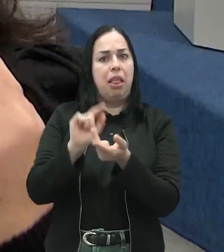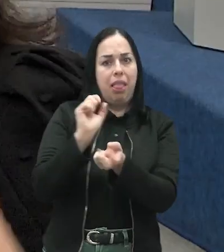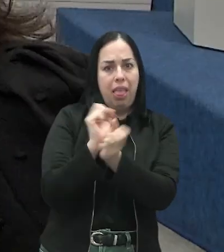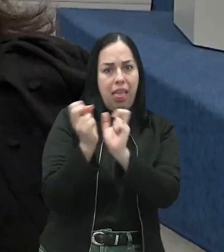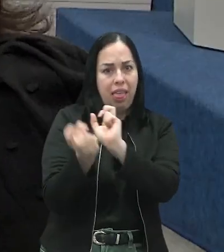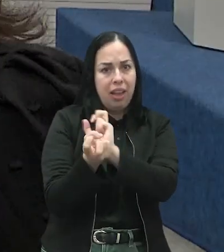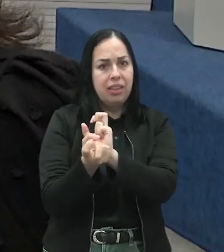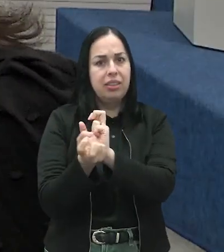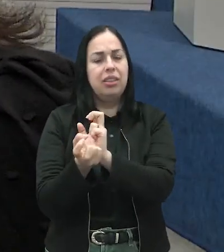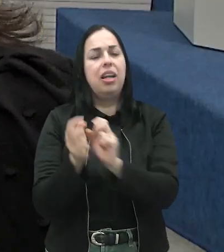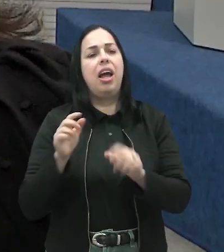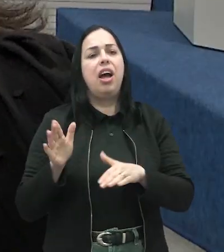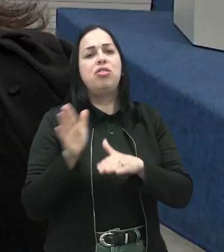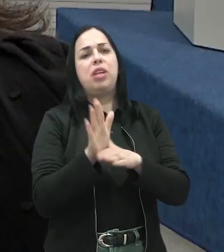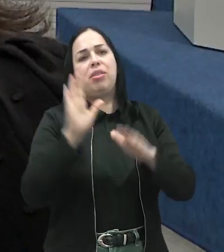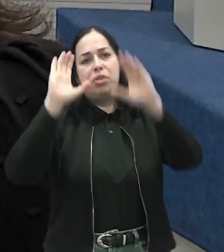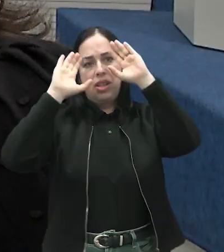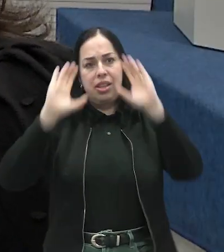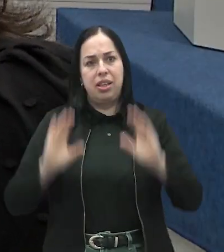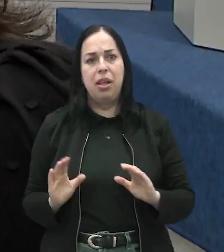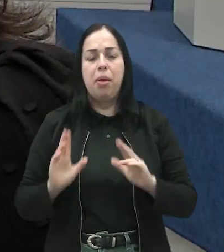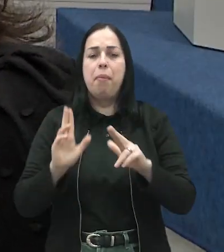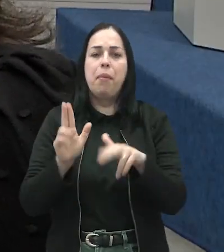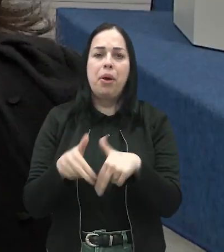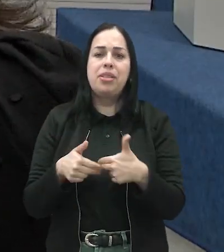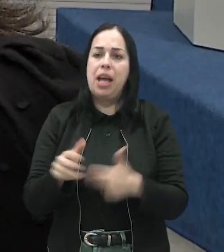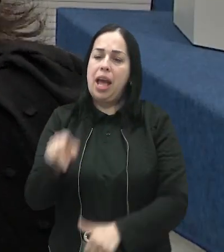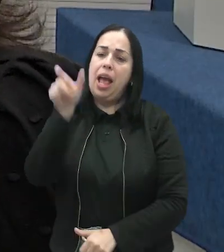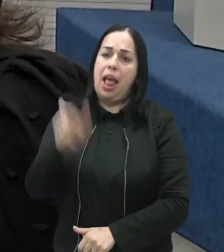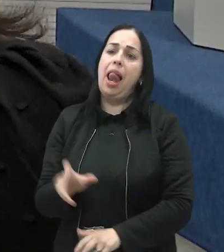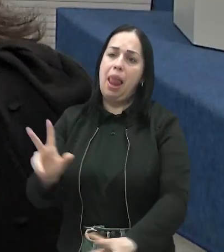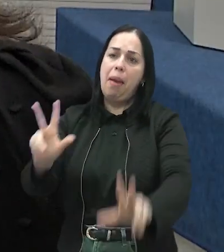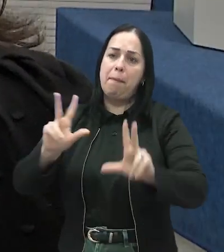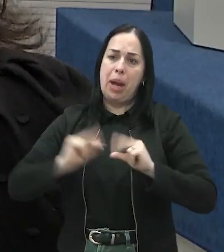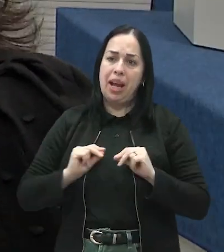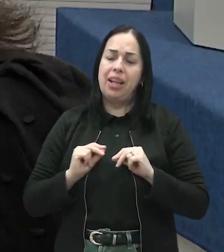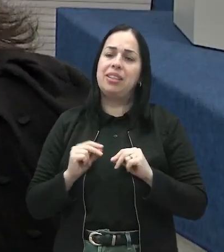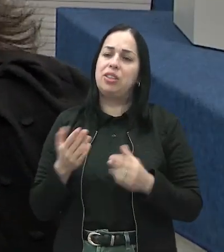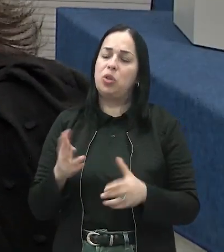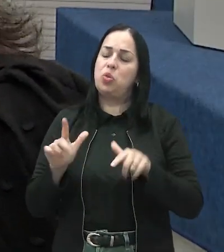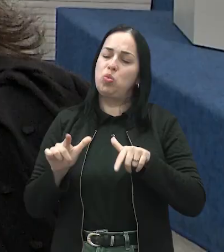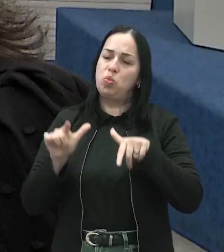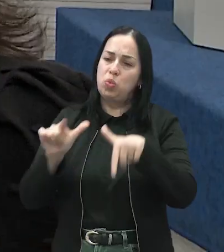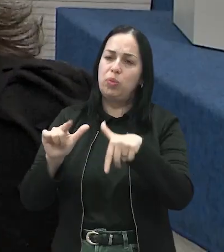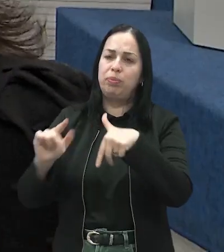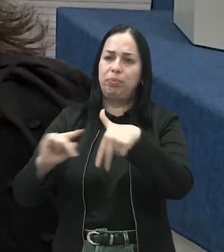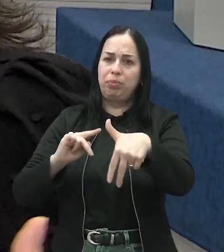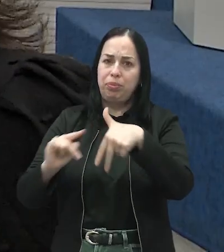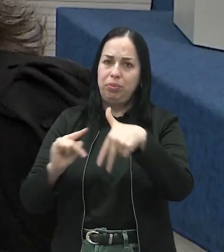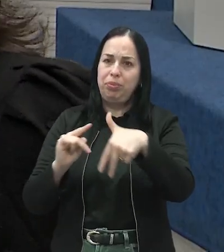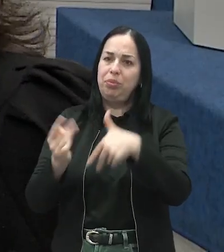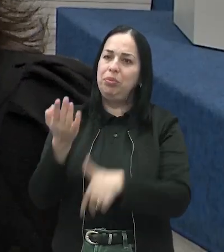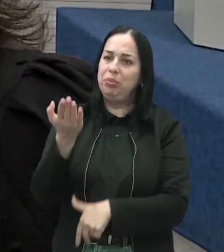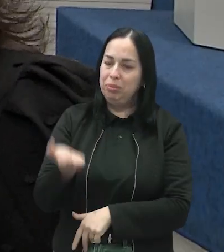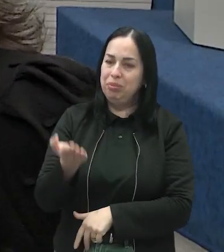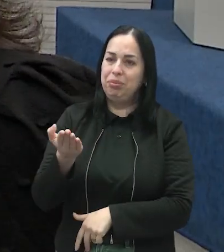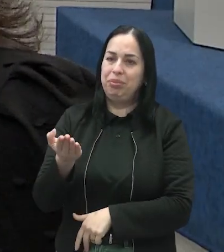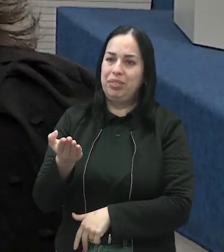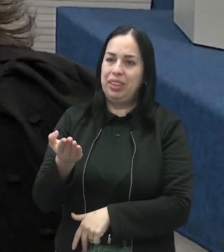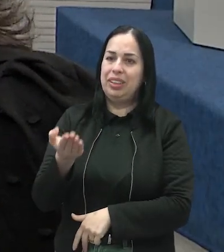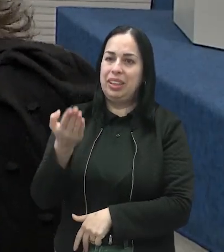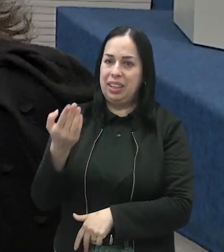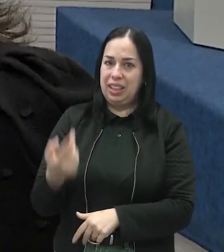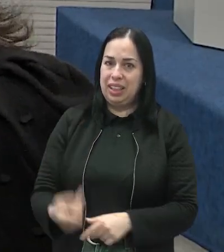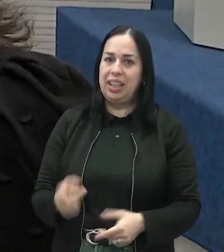ginga, é formar cidadão. Então, é mais do que merecido o título de cidadão joseense para esse mestre daqui da